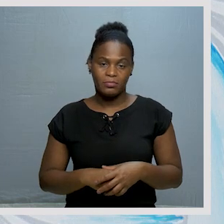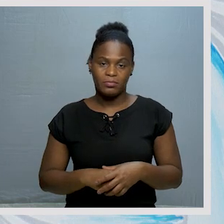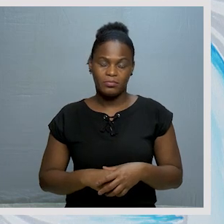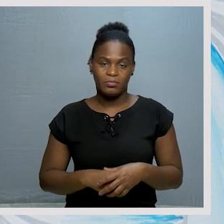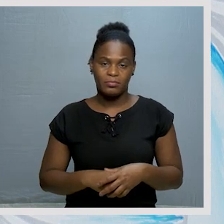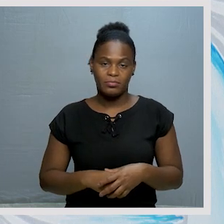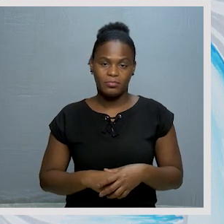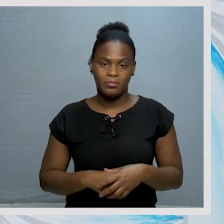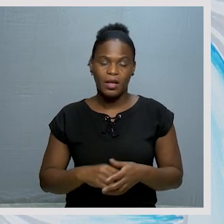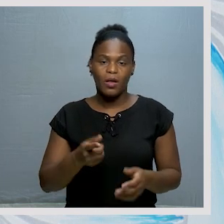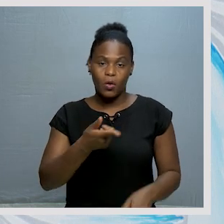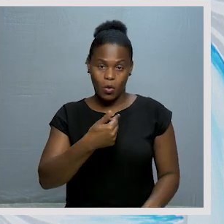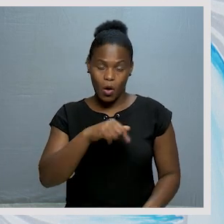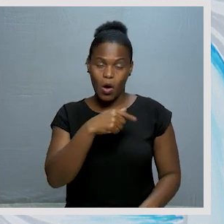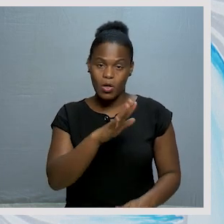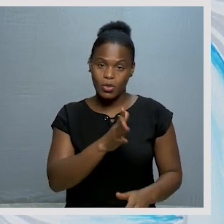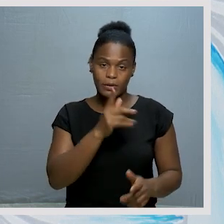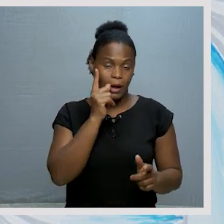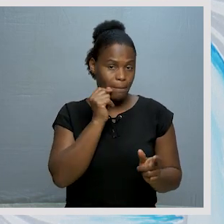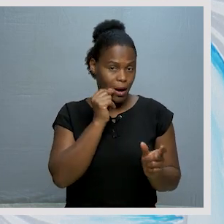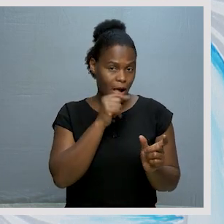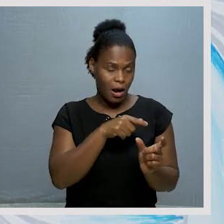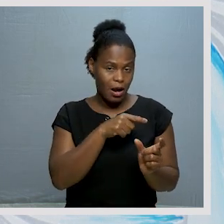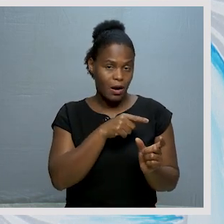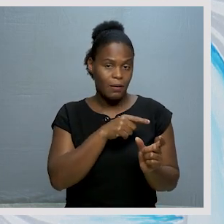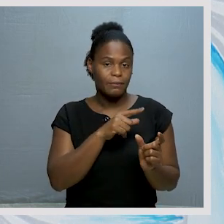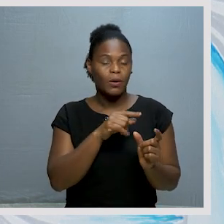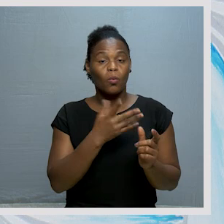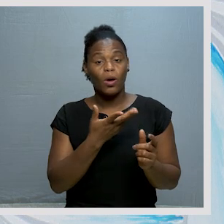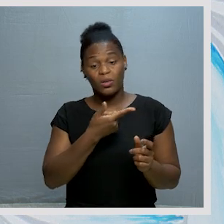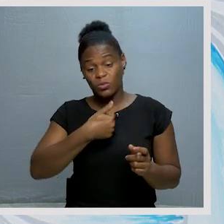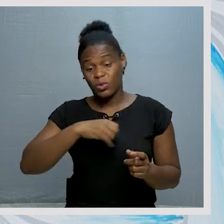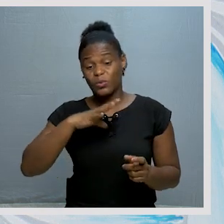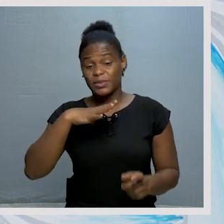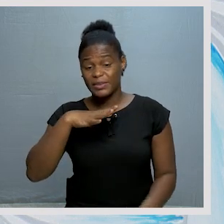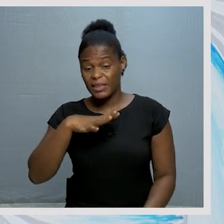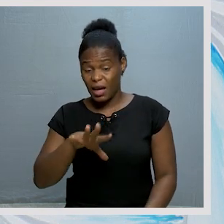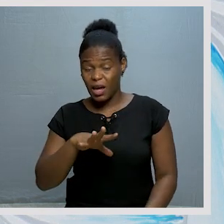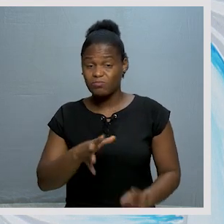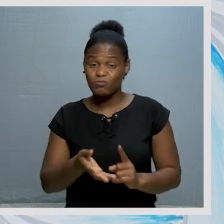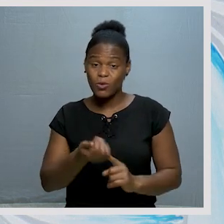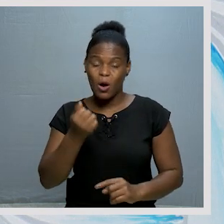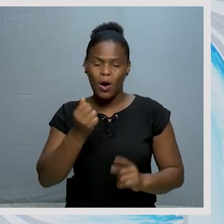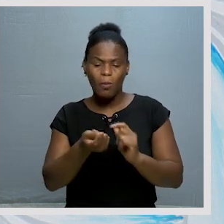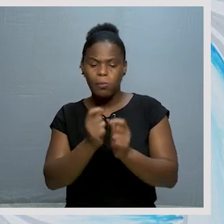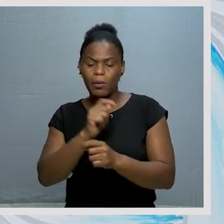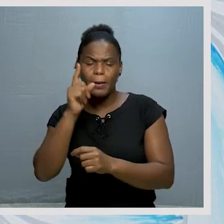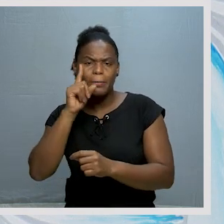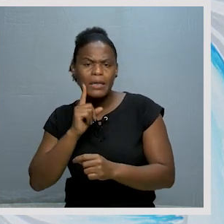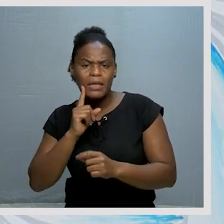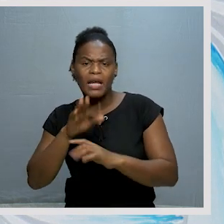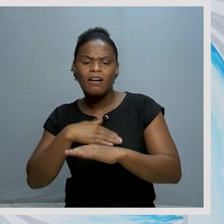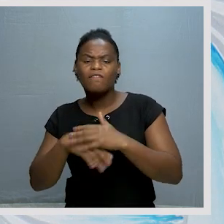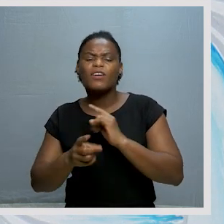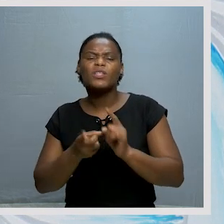algo no gênero masculino e quando pretendemos obter o seu feminino, como é que